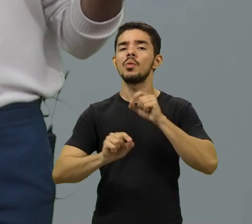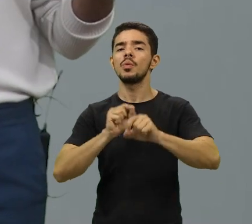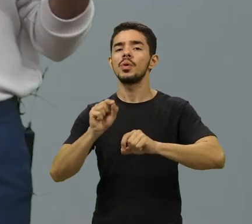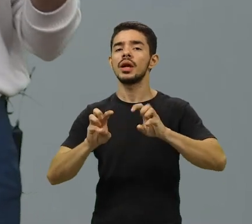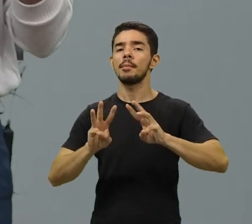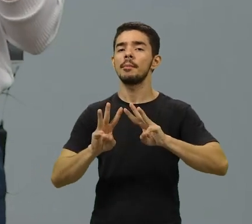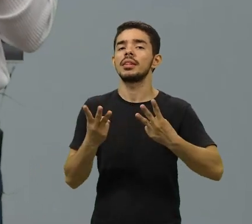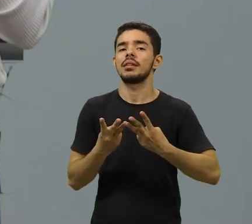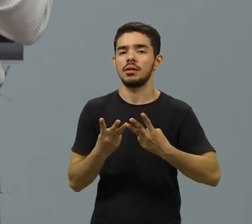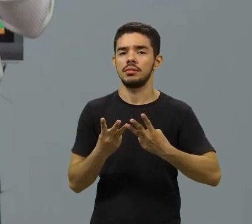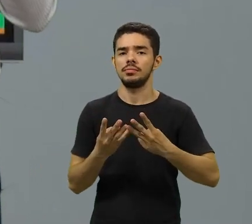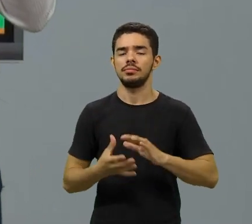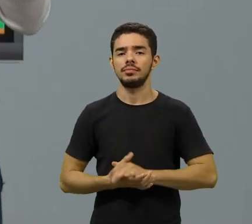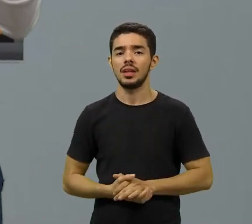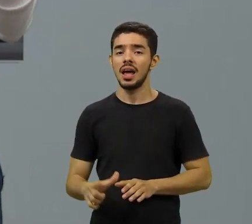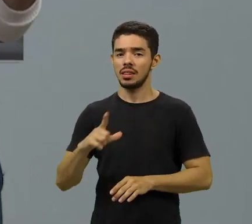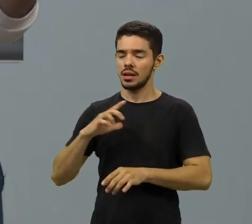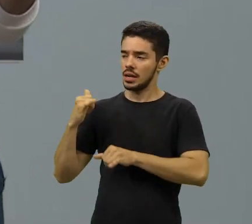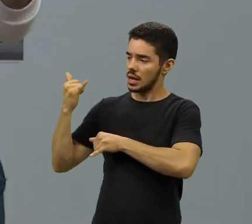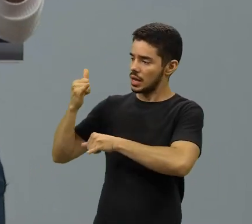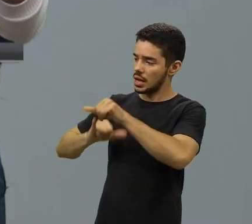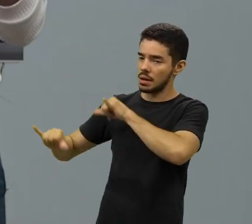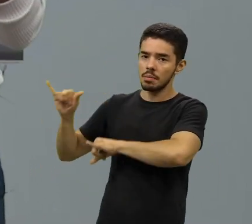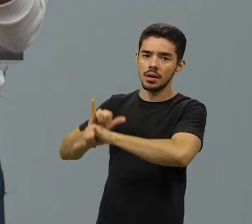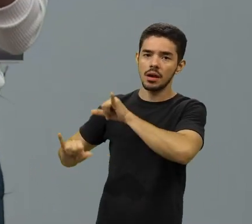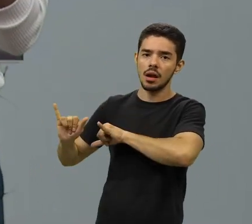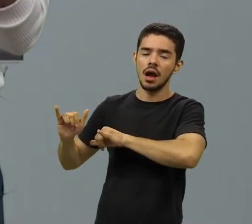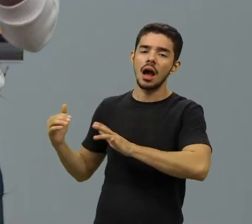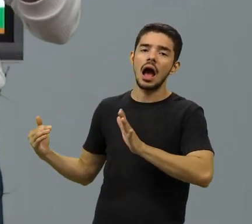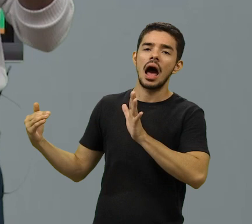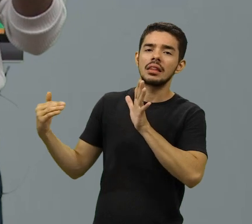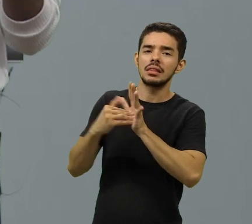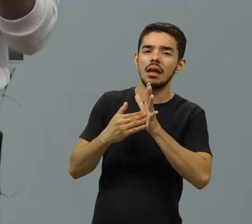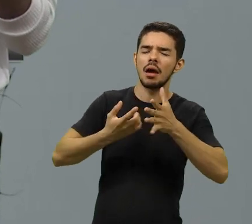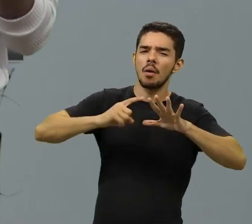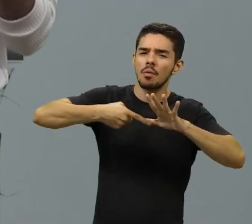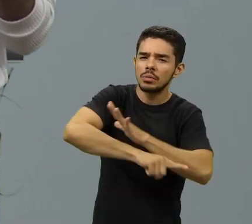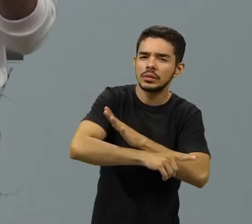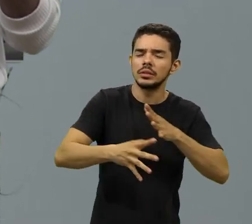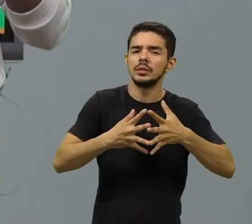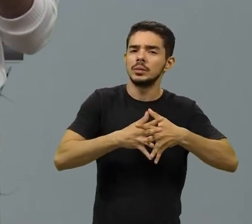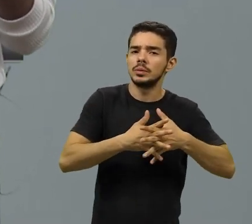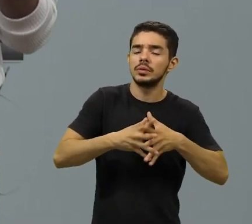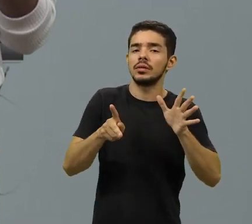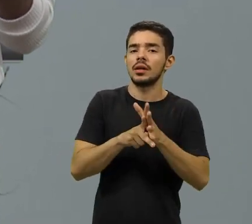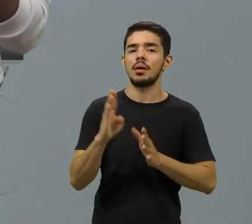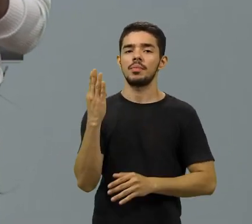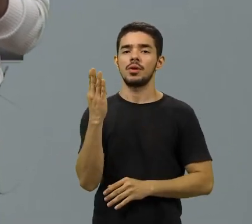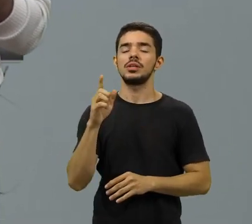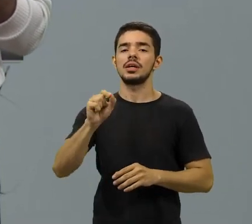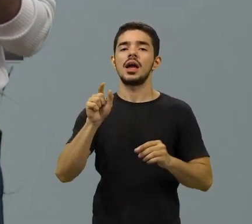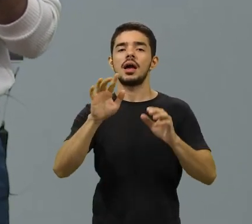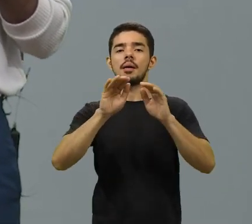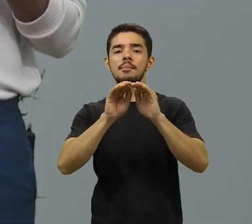matéria? Então, nós vamos pegar desde a química até a parte mais complexa da biologia, que é